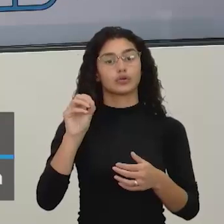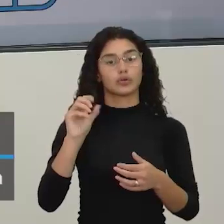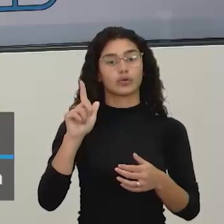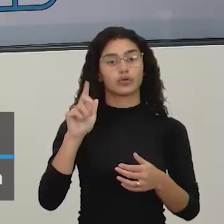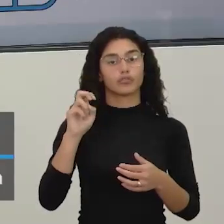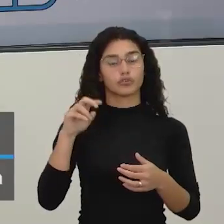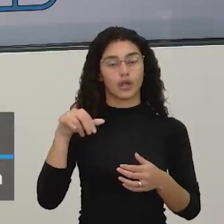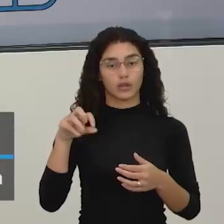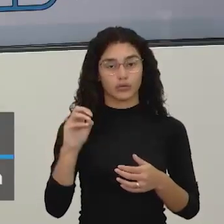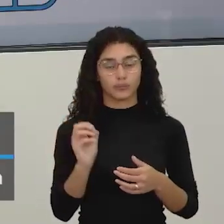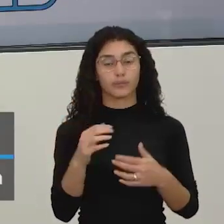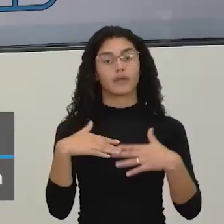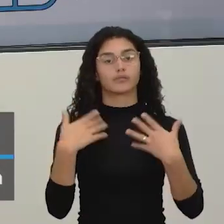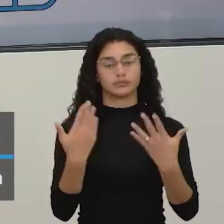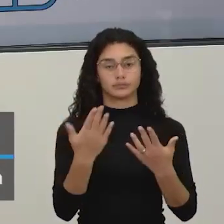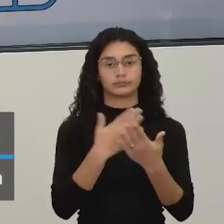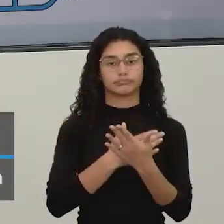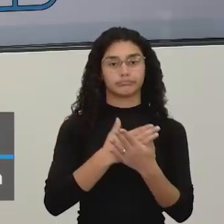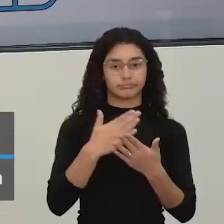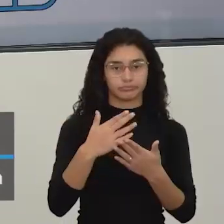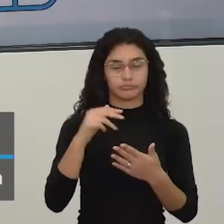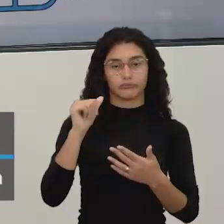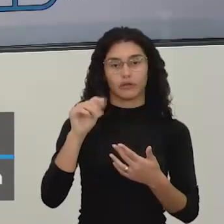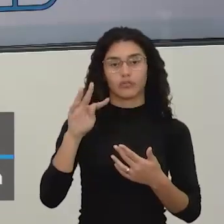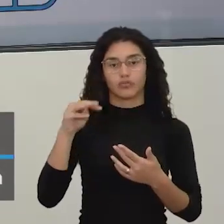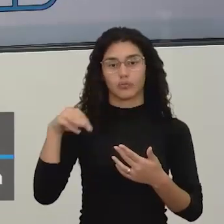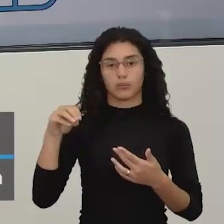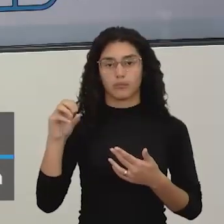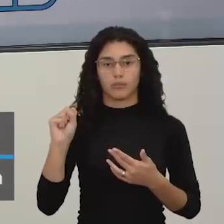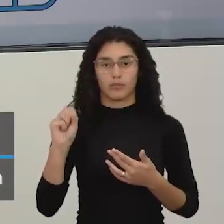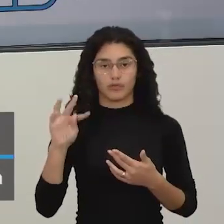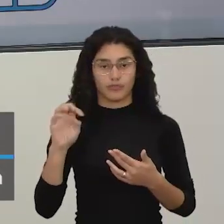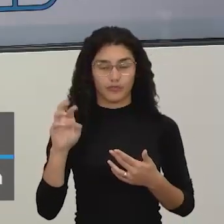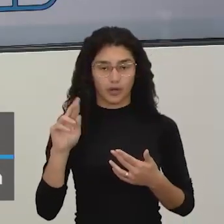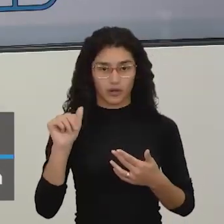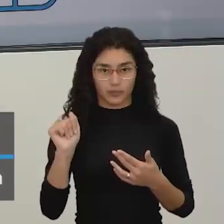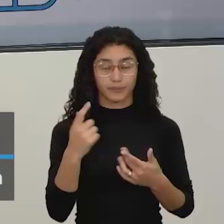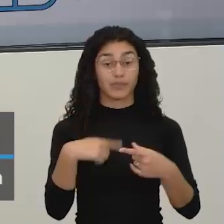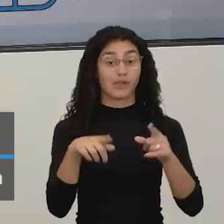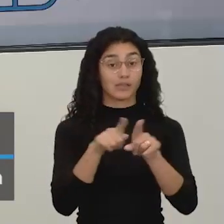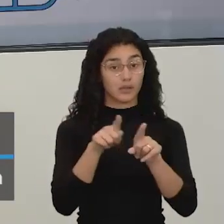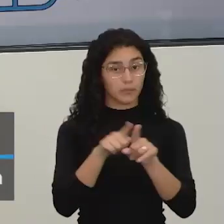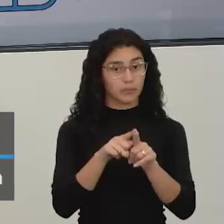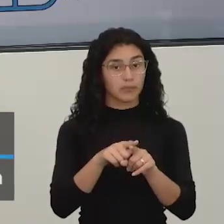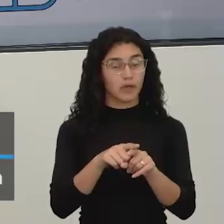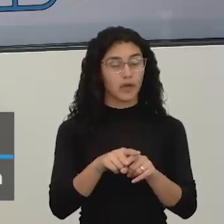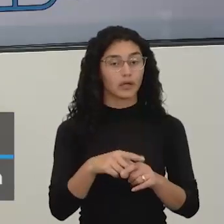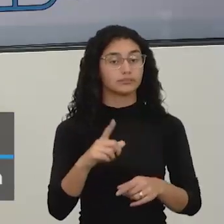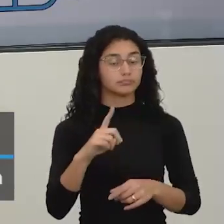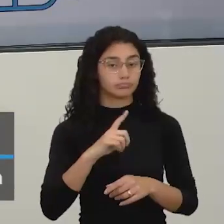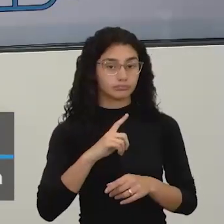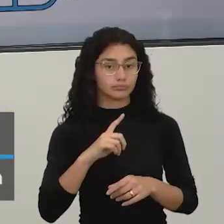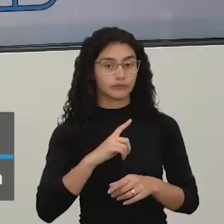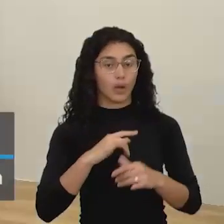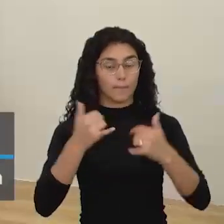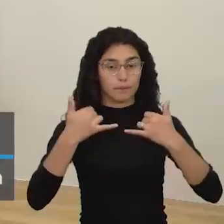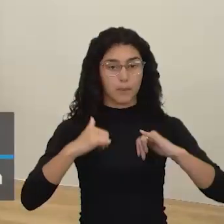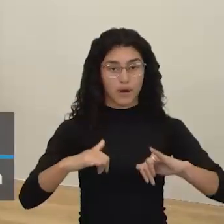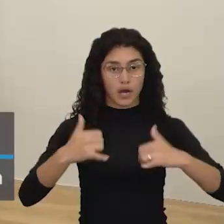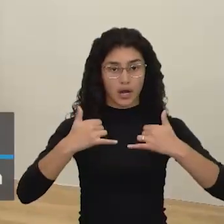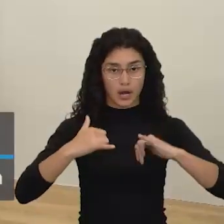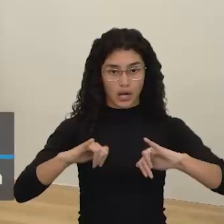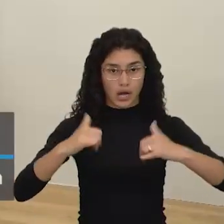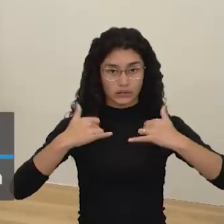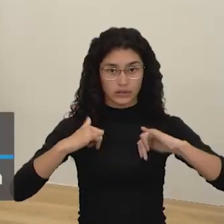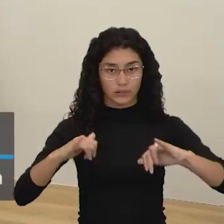a atmosfera primitiva. Fora isso, também teria uma descarga elétrica, né, Giba? Sim. Que